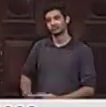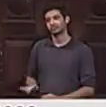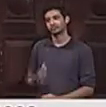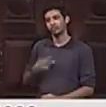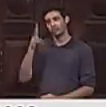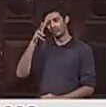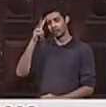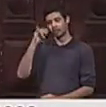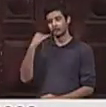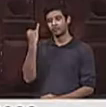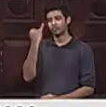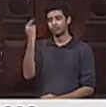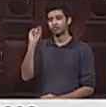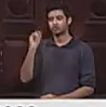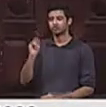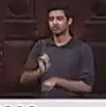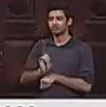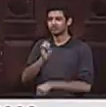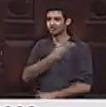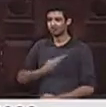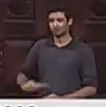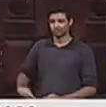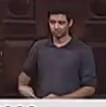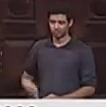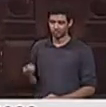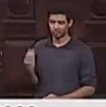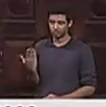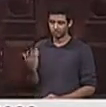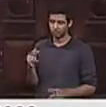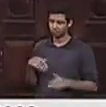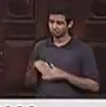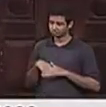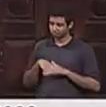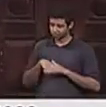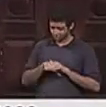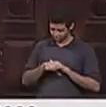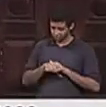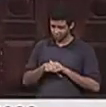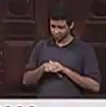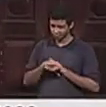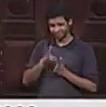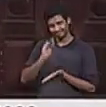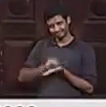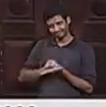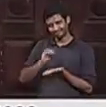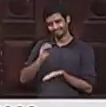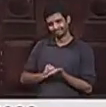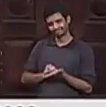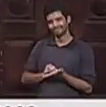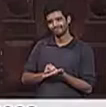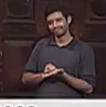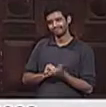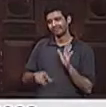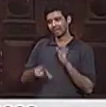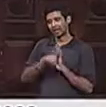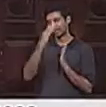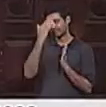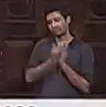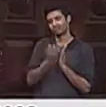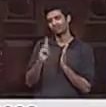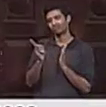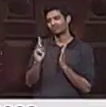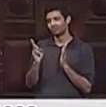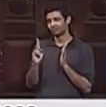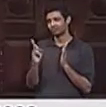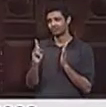lembrar que o governo do Estado incorre em grave infração quando descumpre o mandamento constitucional